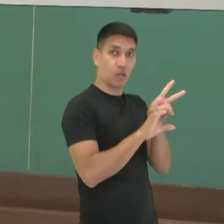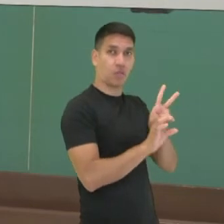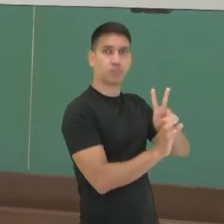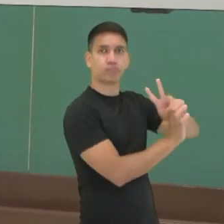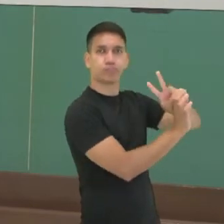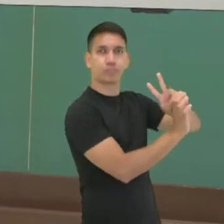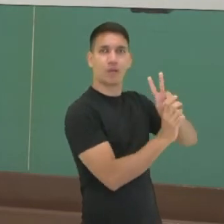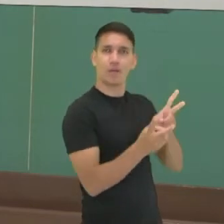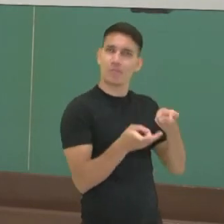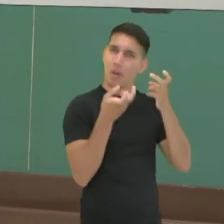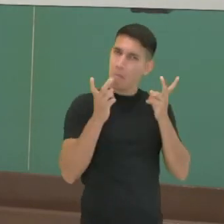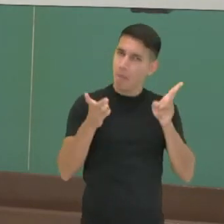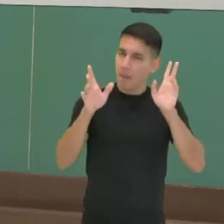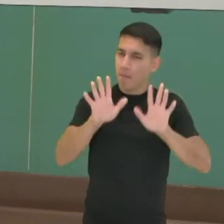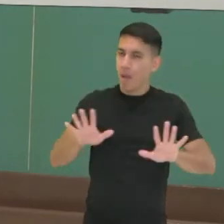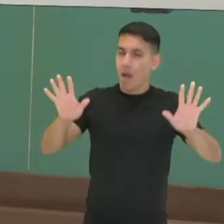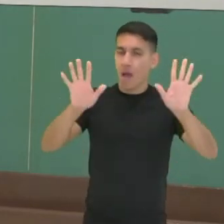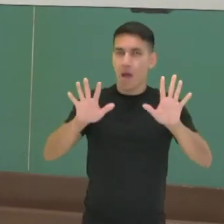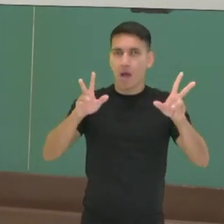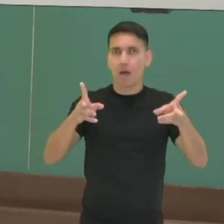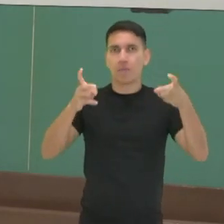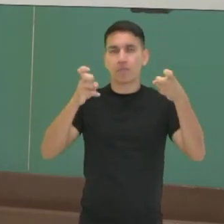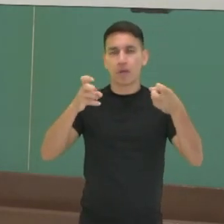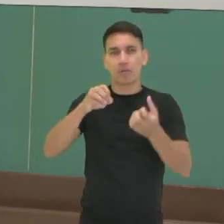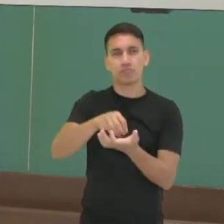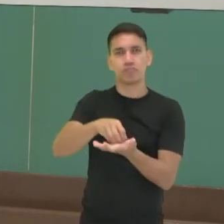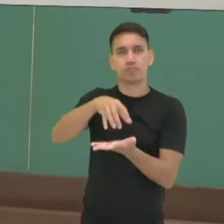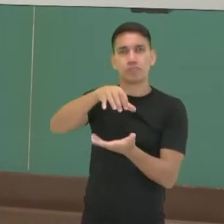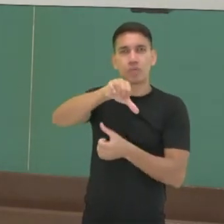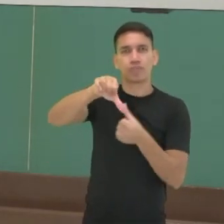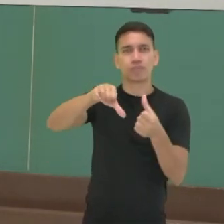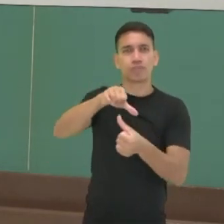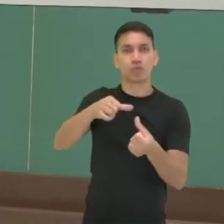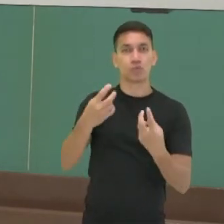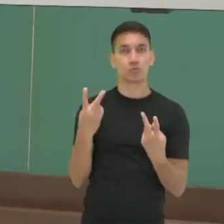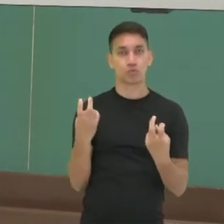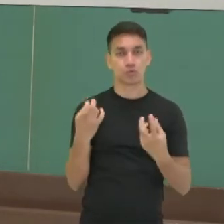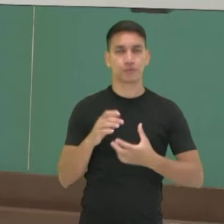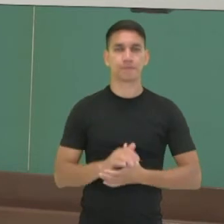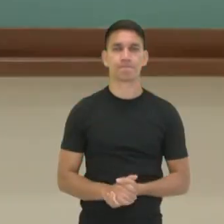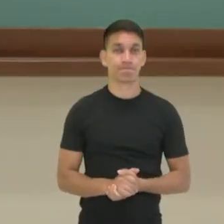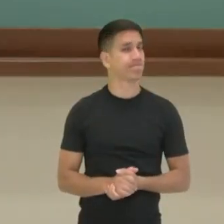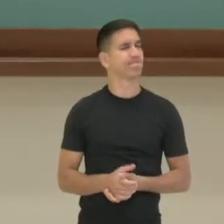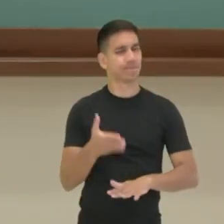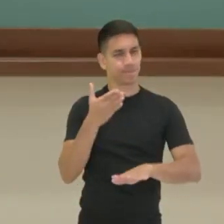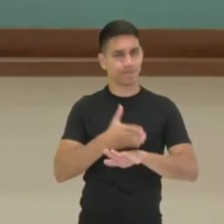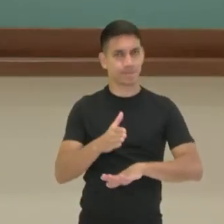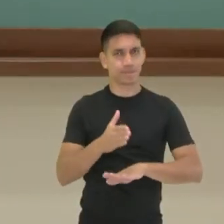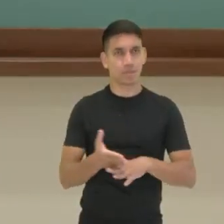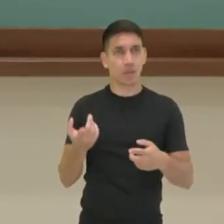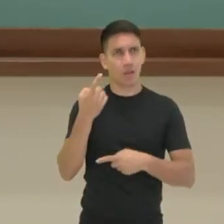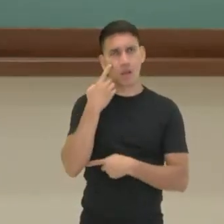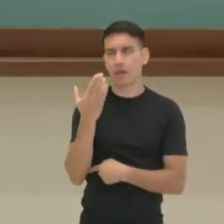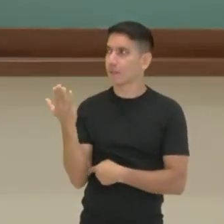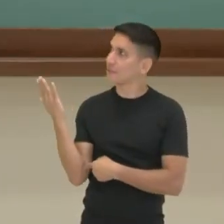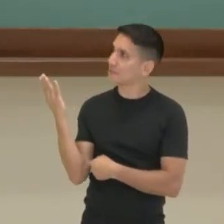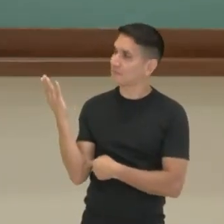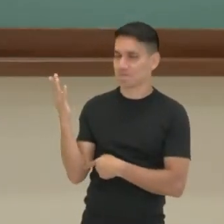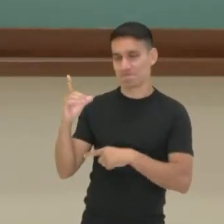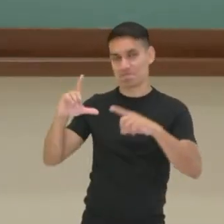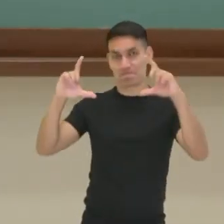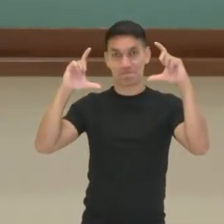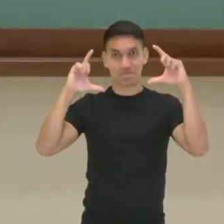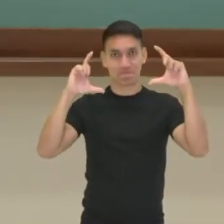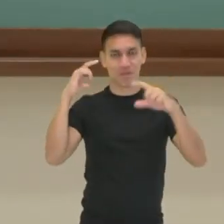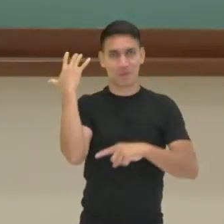eu tive a composição de duas transformações geométricas. Gente, praticando. Dá uma olhada nessa figura bonita